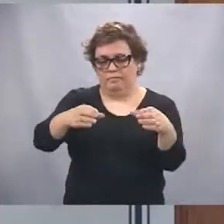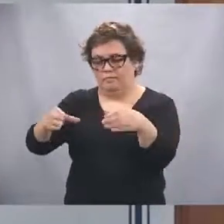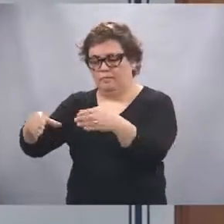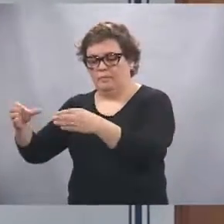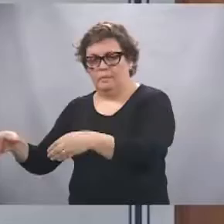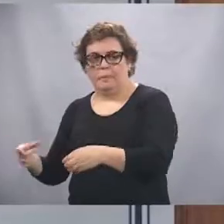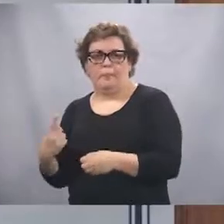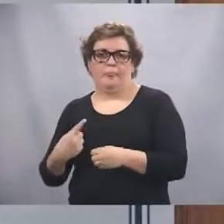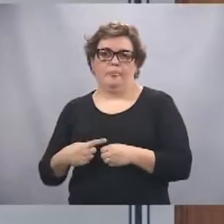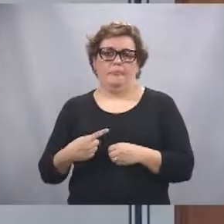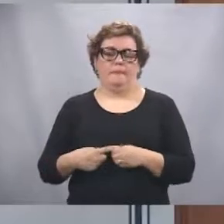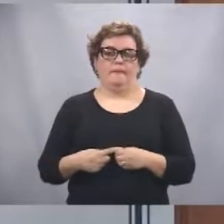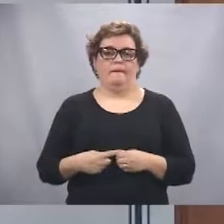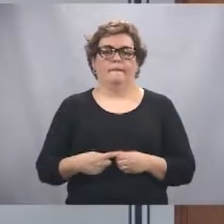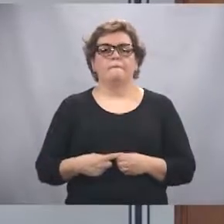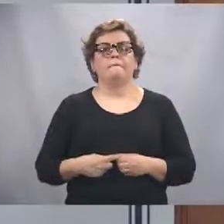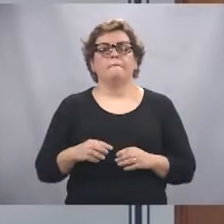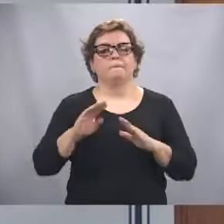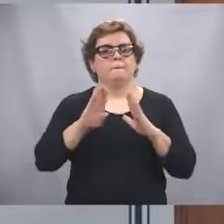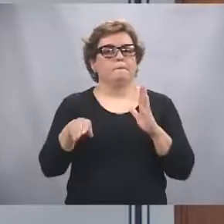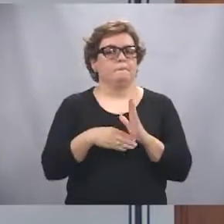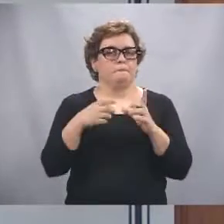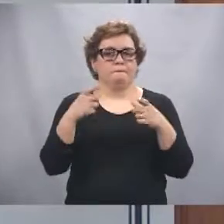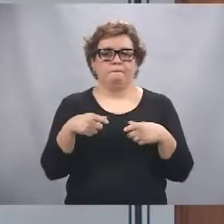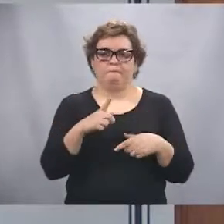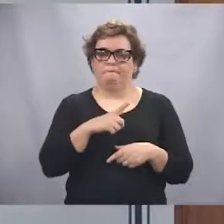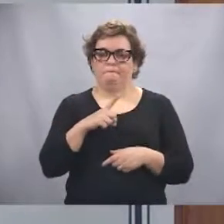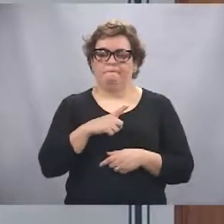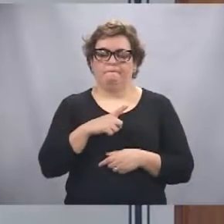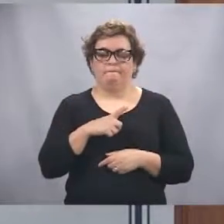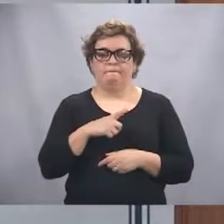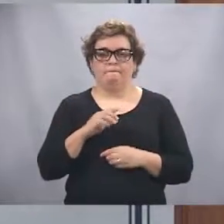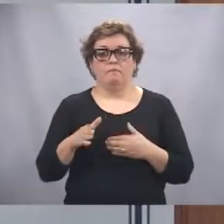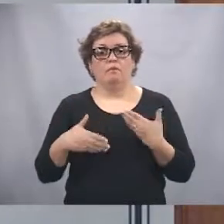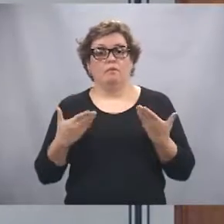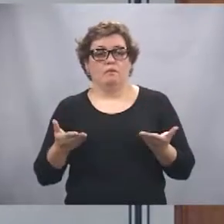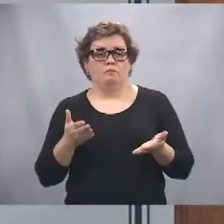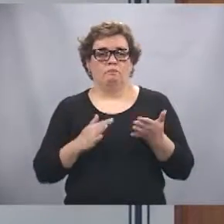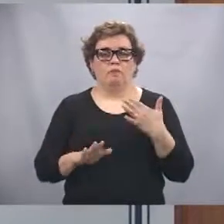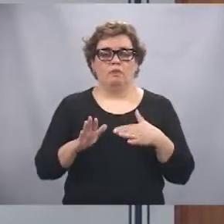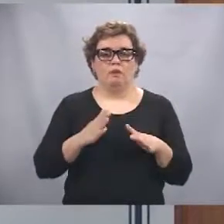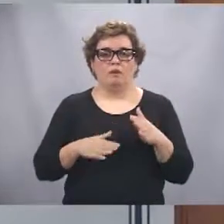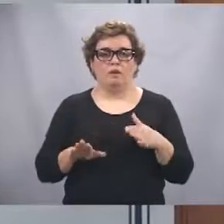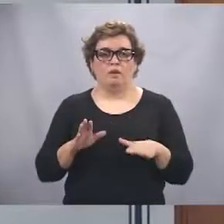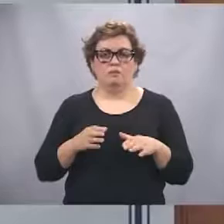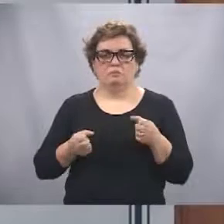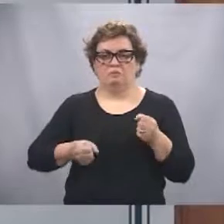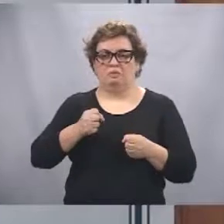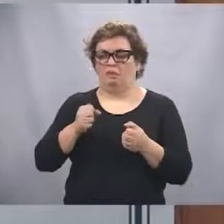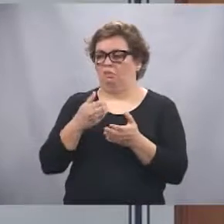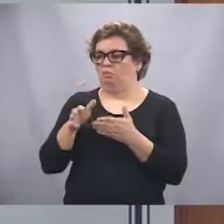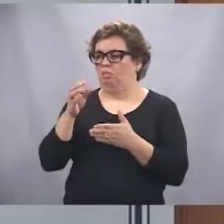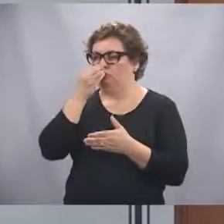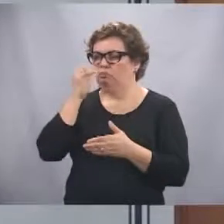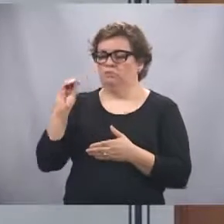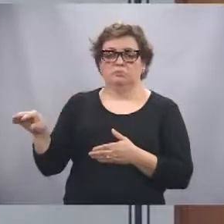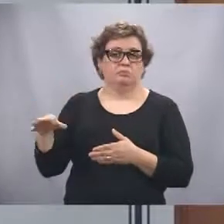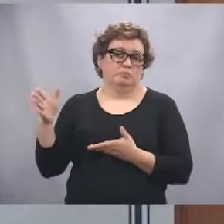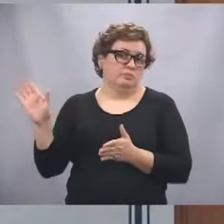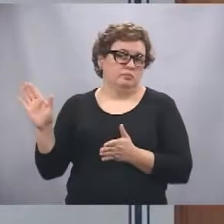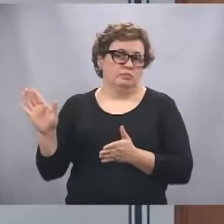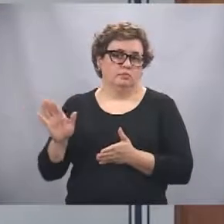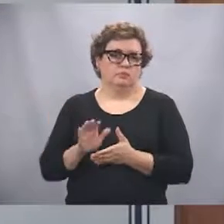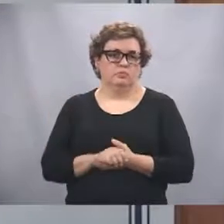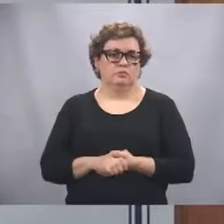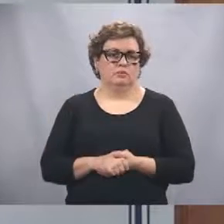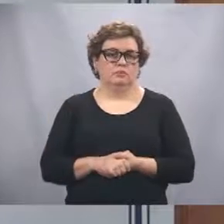da cidade, todos os bairros. Então, em determinado momento, o automóvel deixa de ser interessante por uma série de razões para o proprietário,